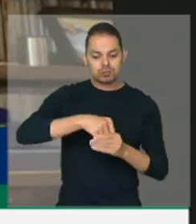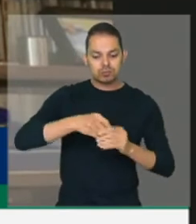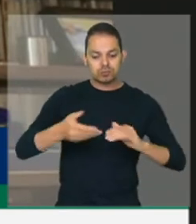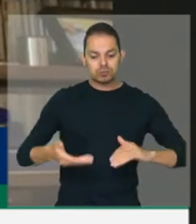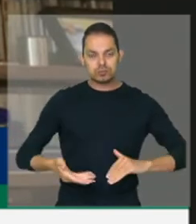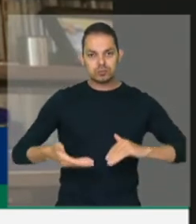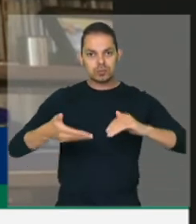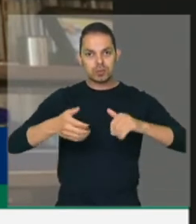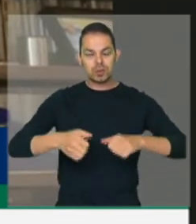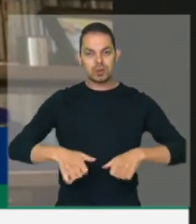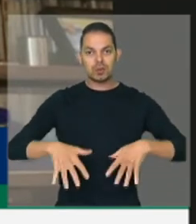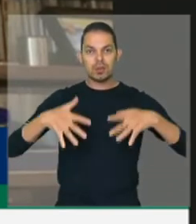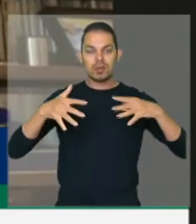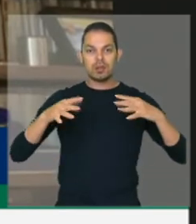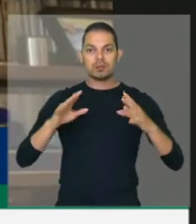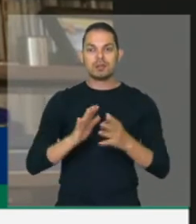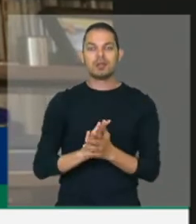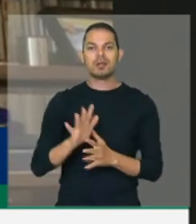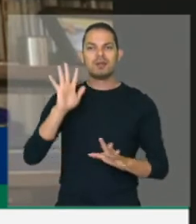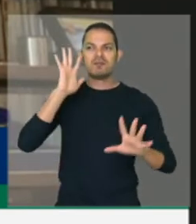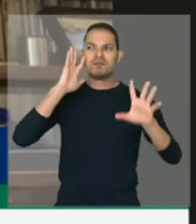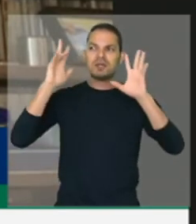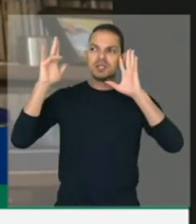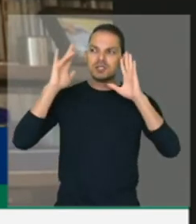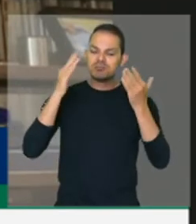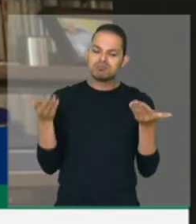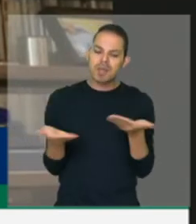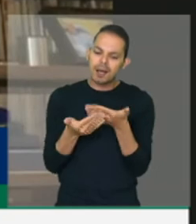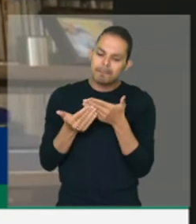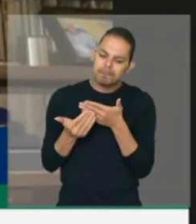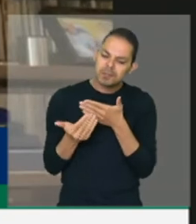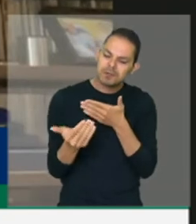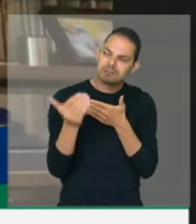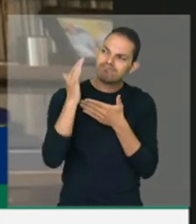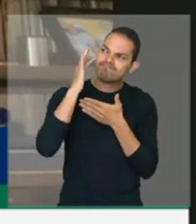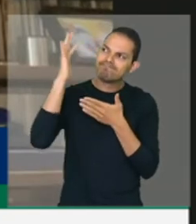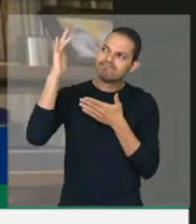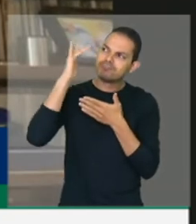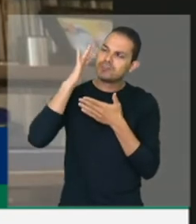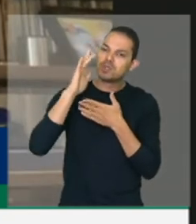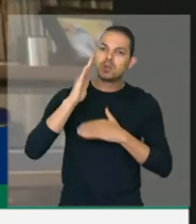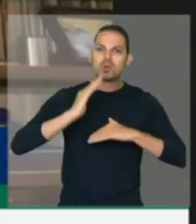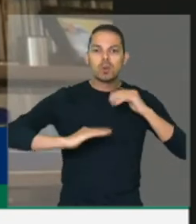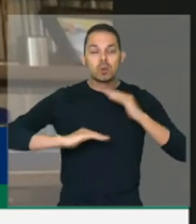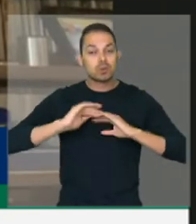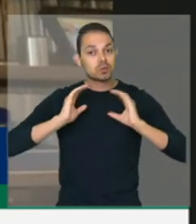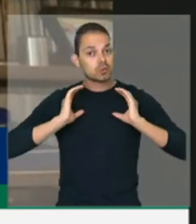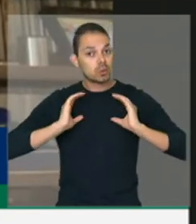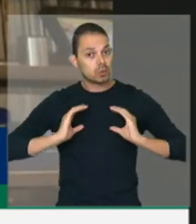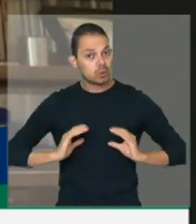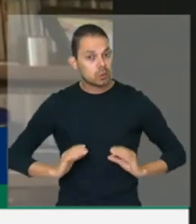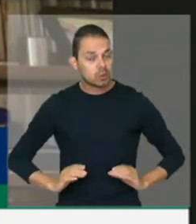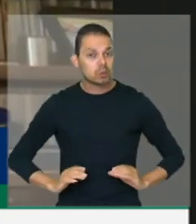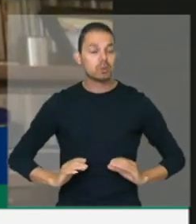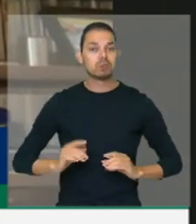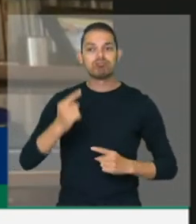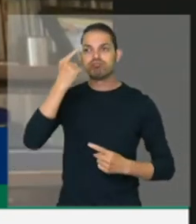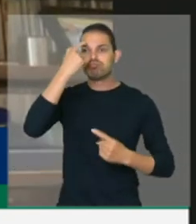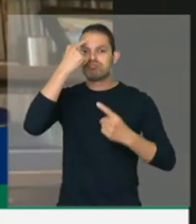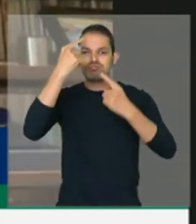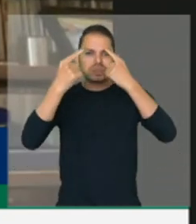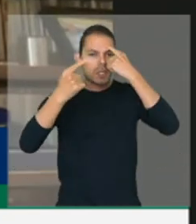Brasileiro a refletirmos daqui para frente sobre as nossas condutas, sobre